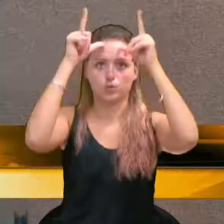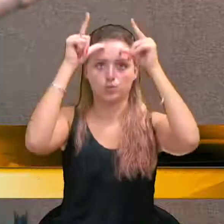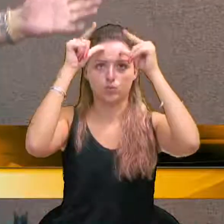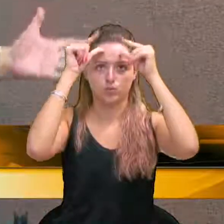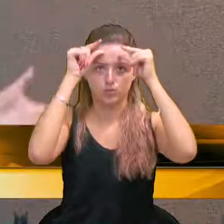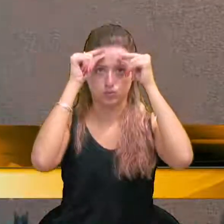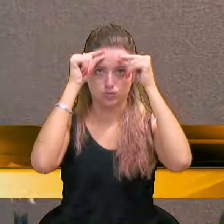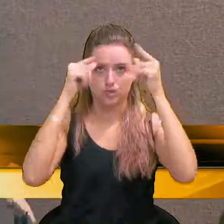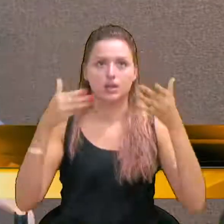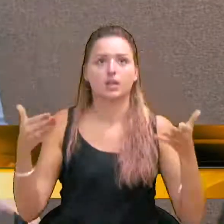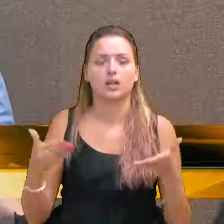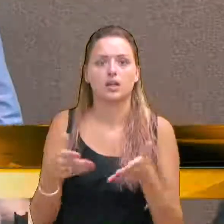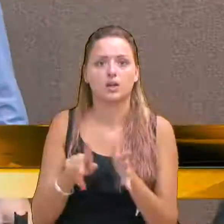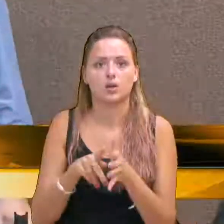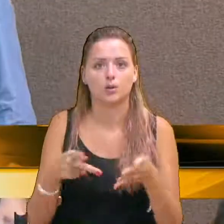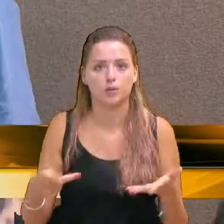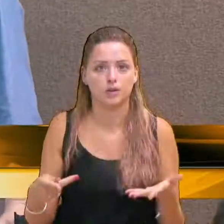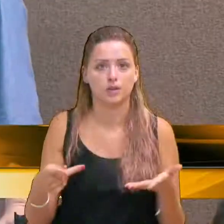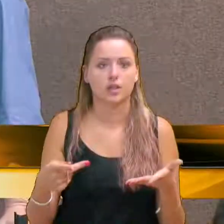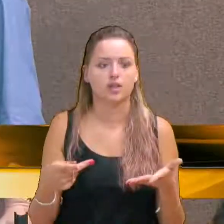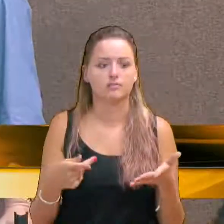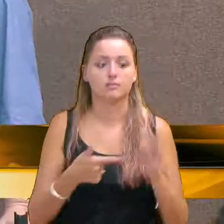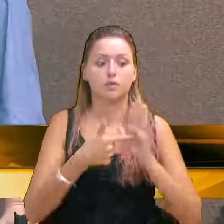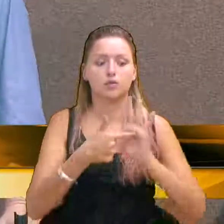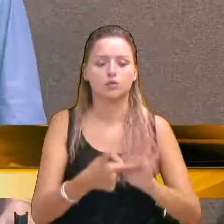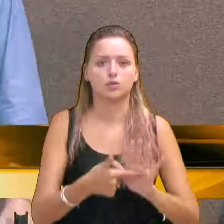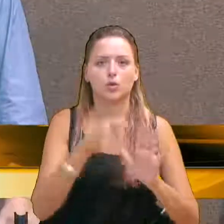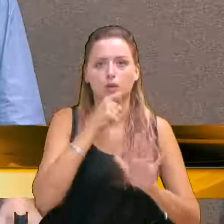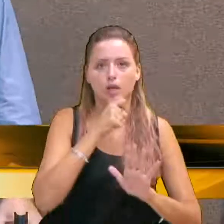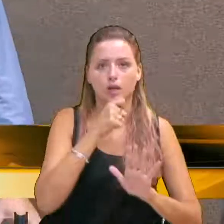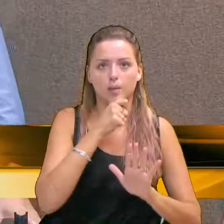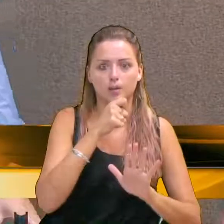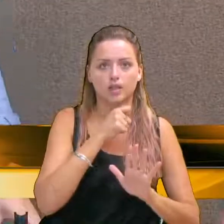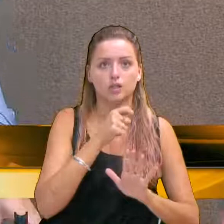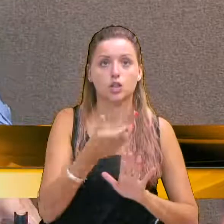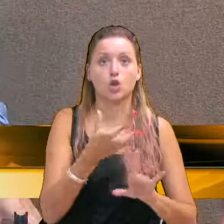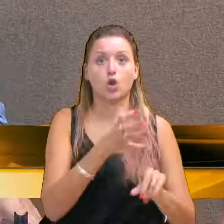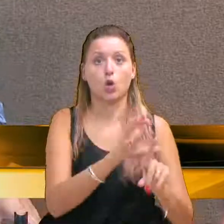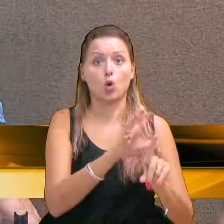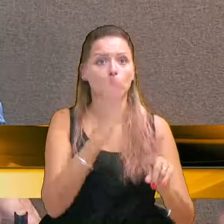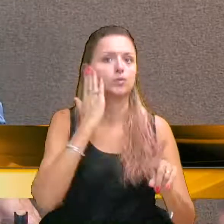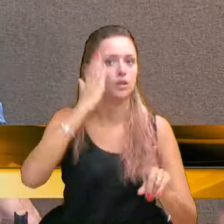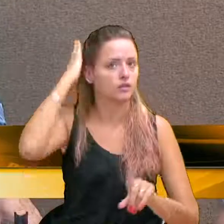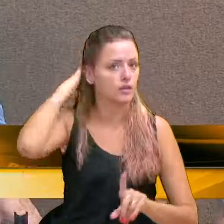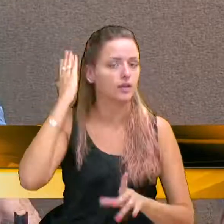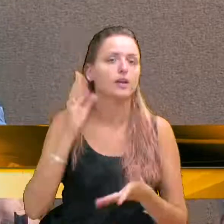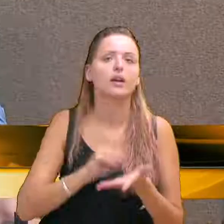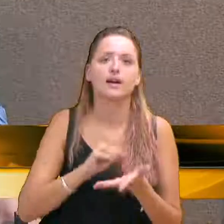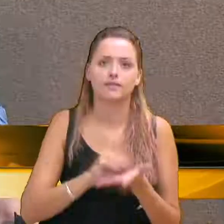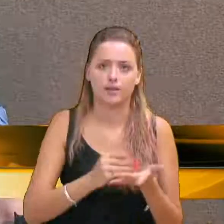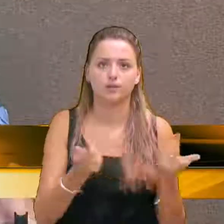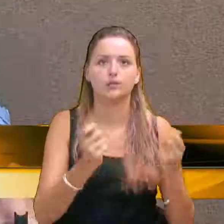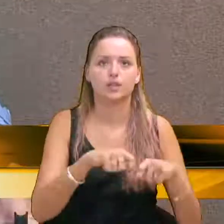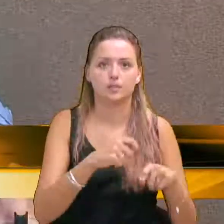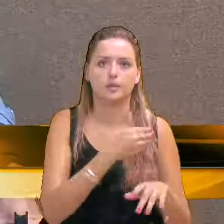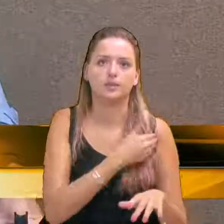que conseguiram fazer uma manchete contra o prefeito, né? Contra o prefeito e sua incapacidade de